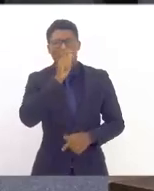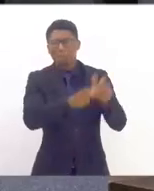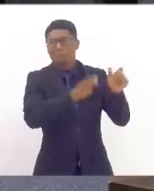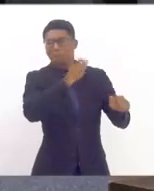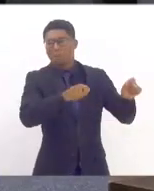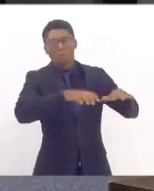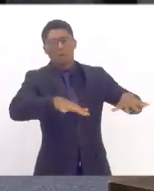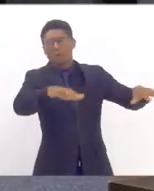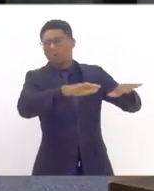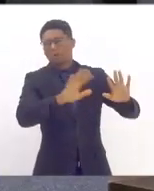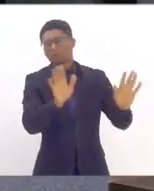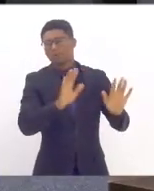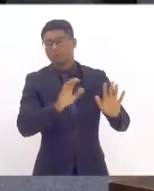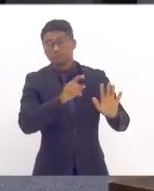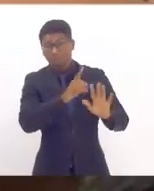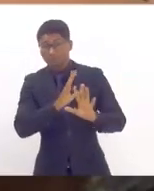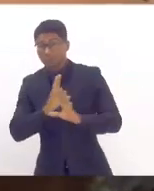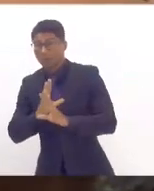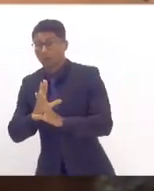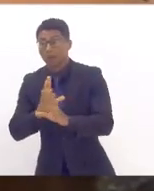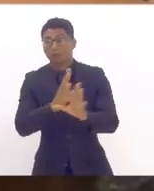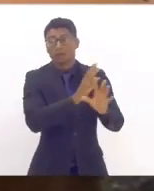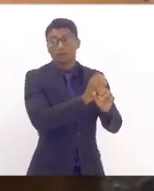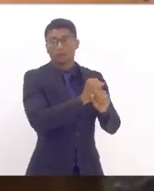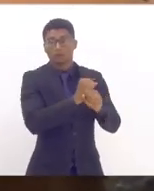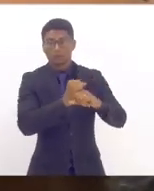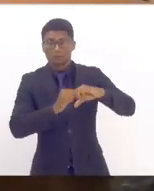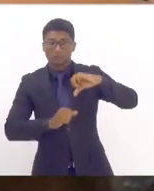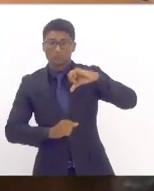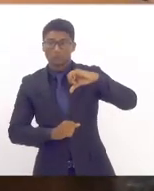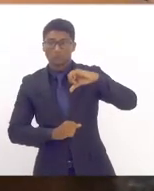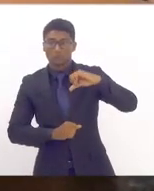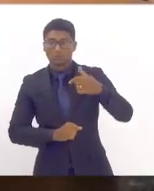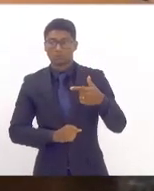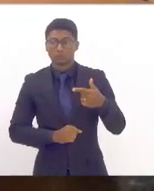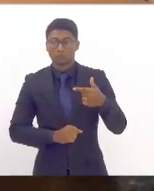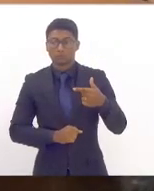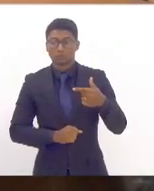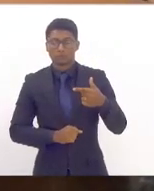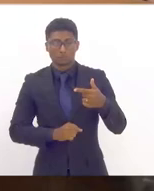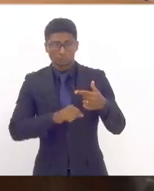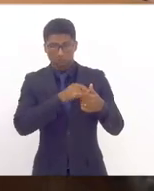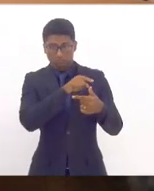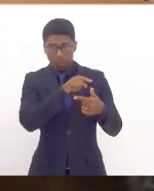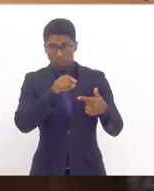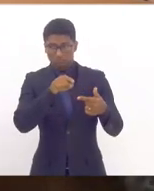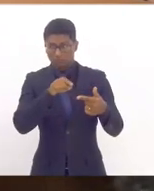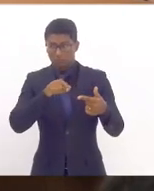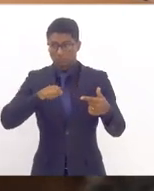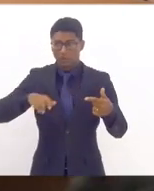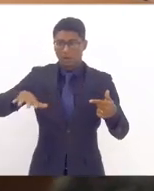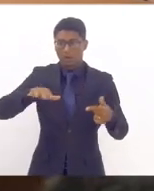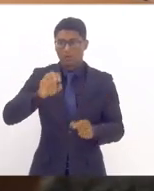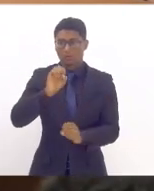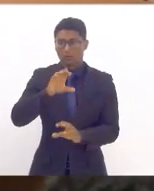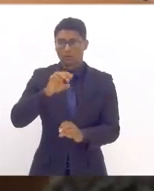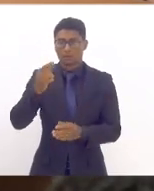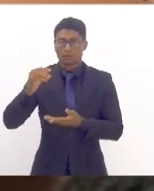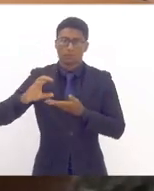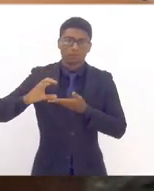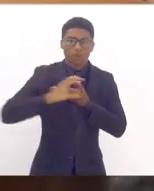os 92 para receber os recursos pertinentes da educação